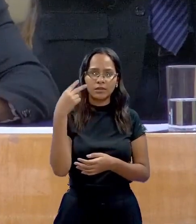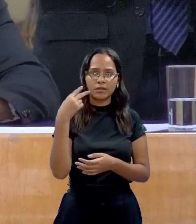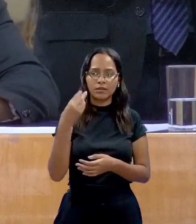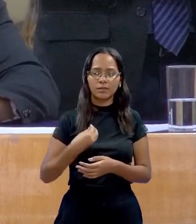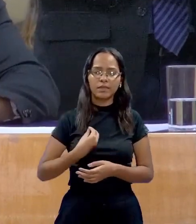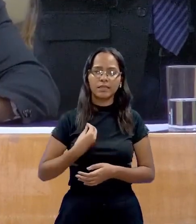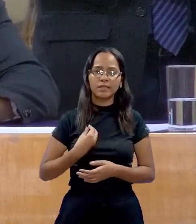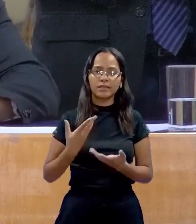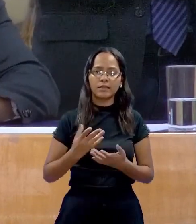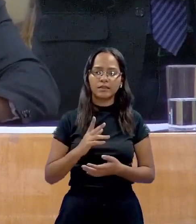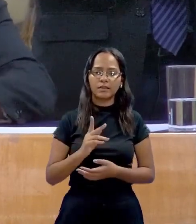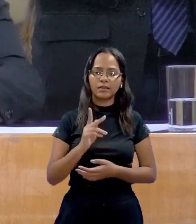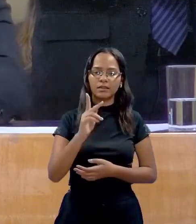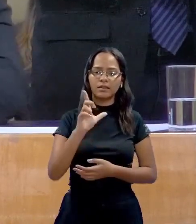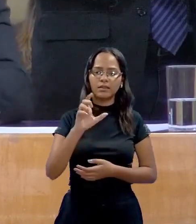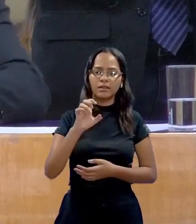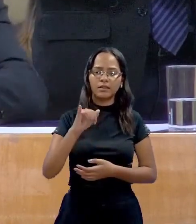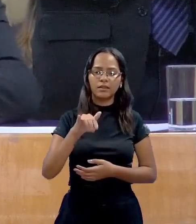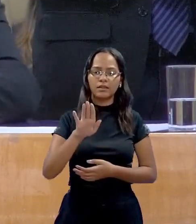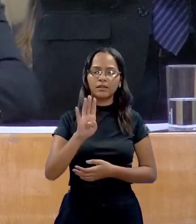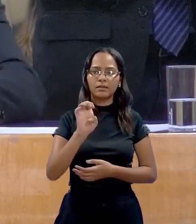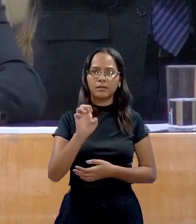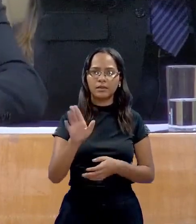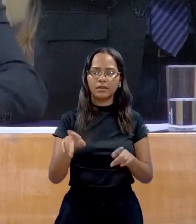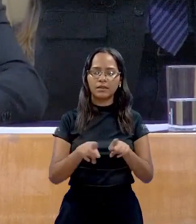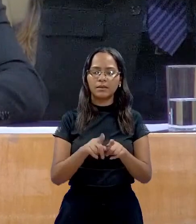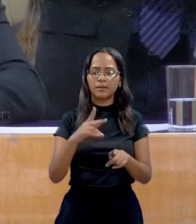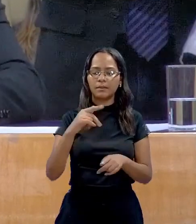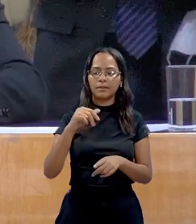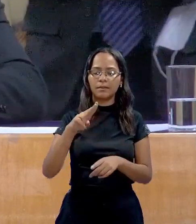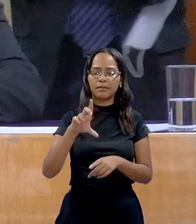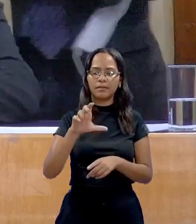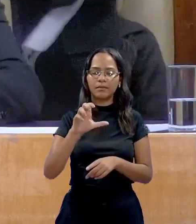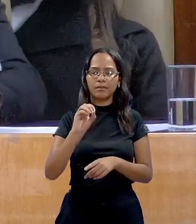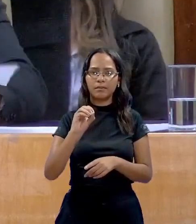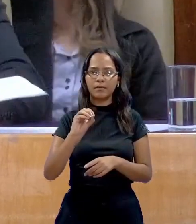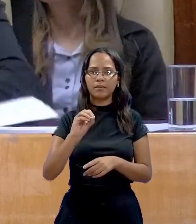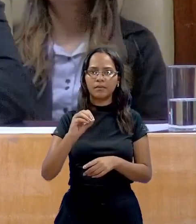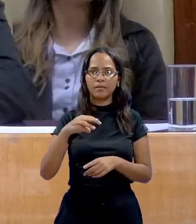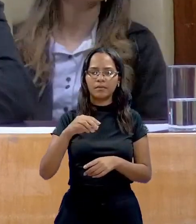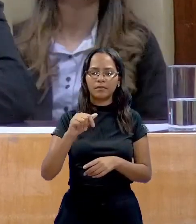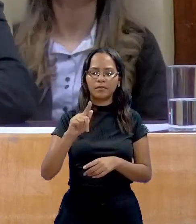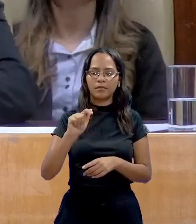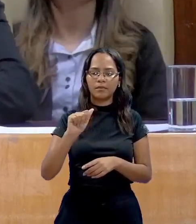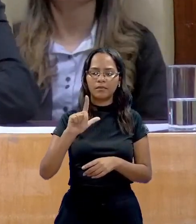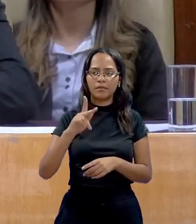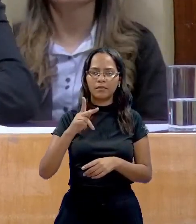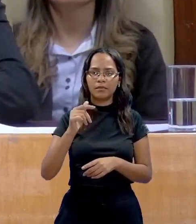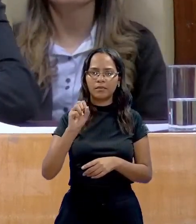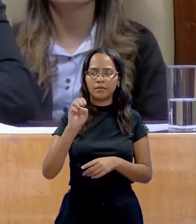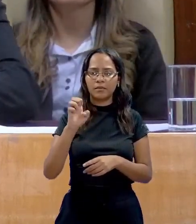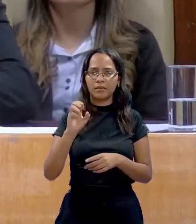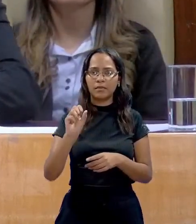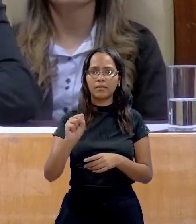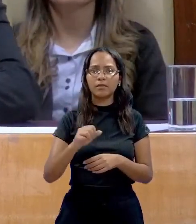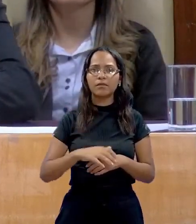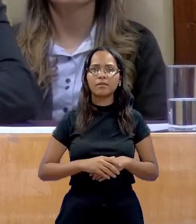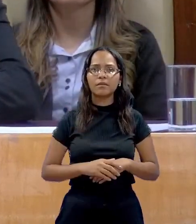vereador Cleber Moraes e o vereador Paulo Magalhães, que são... Requerimento do ilustre vereador Cleio Moraes, de